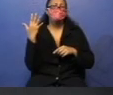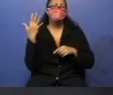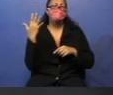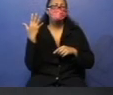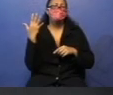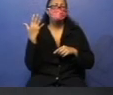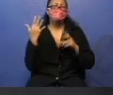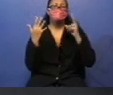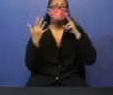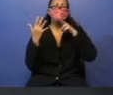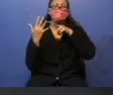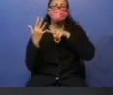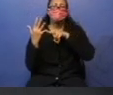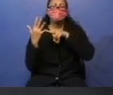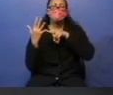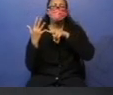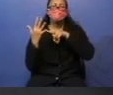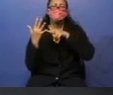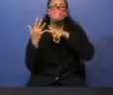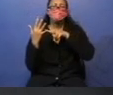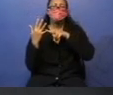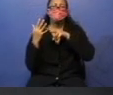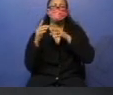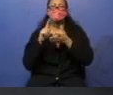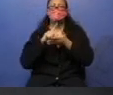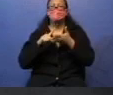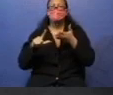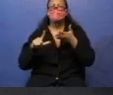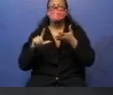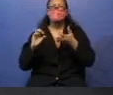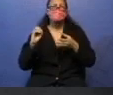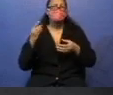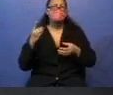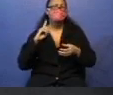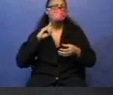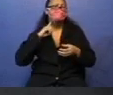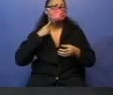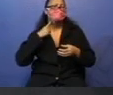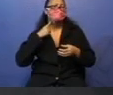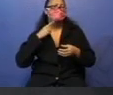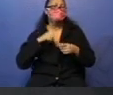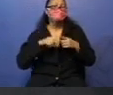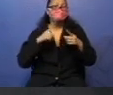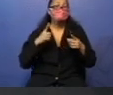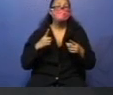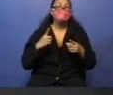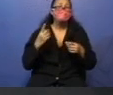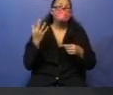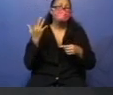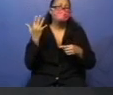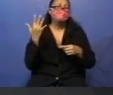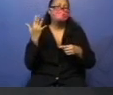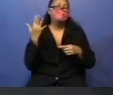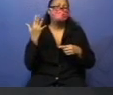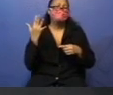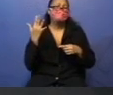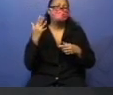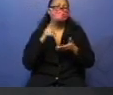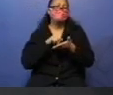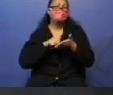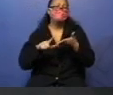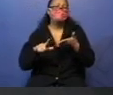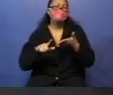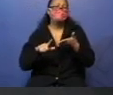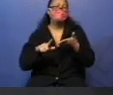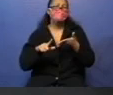a mão de vocês, vai estar limpa ou vai estar suja? A minha está limpinha, né? Mas será que está limpa? Eu estou pegando nesse bastão.